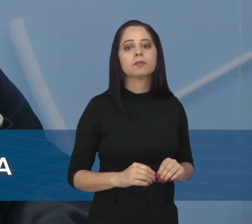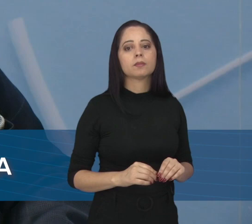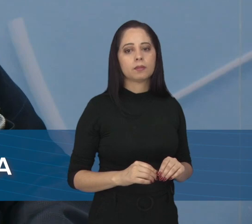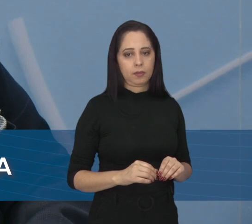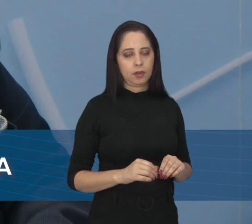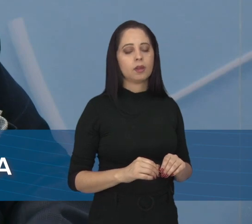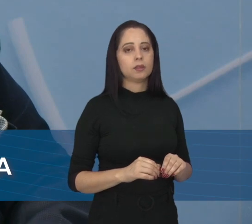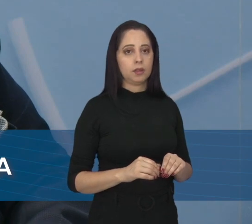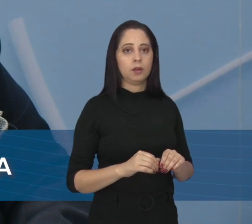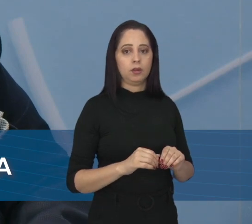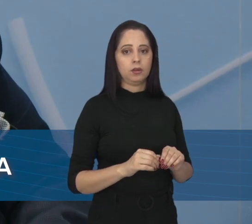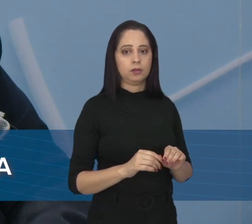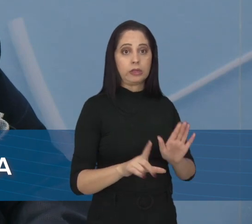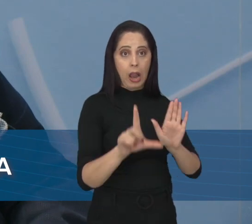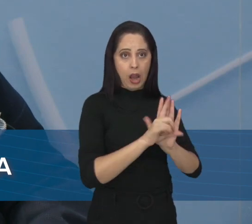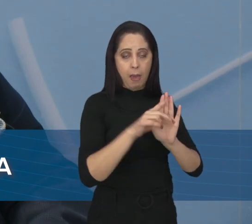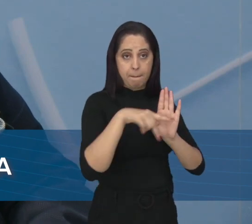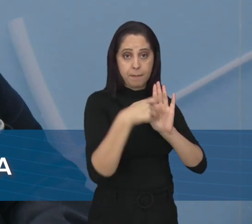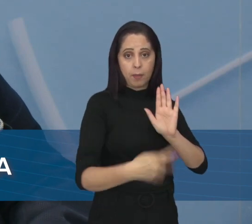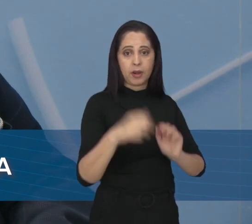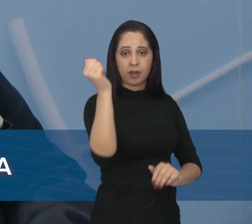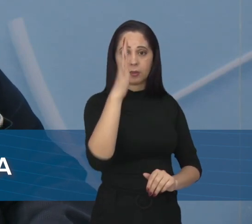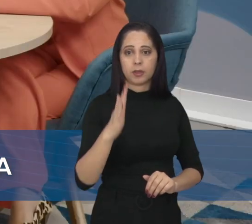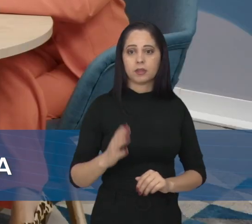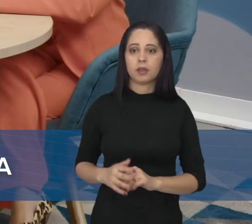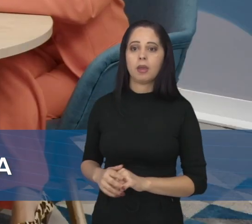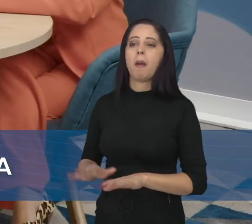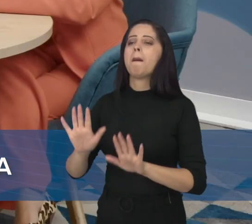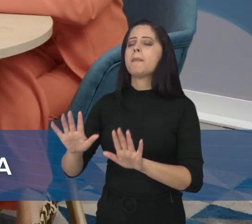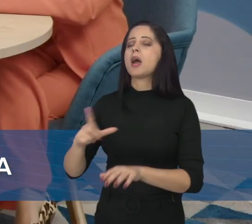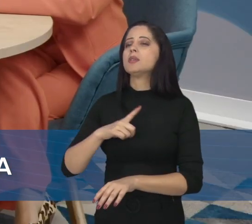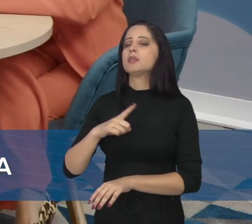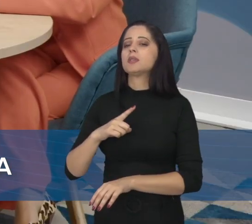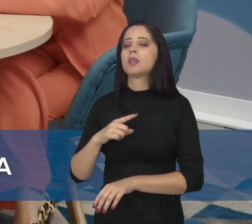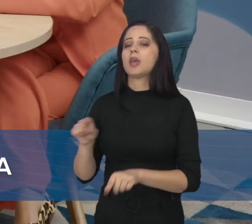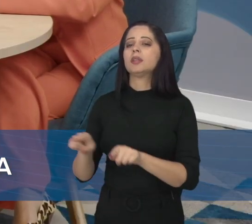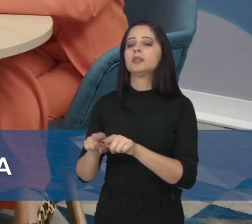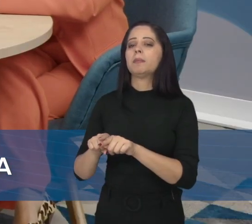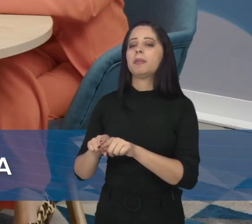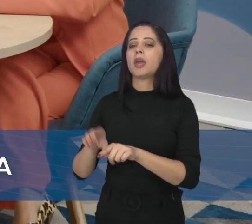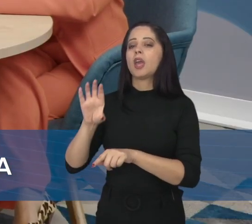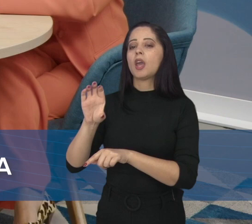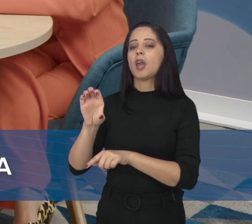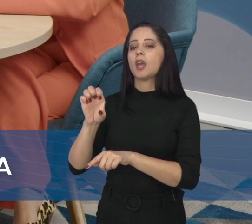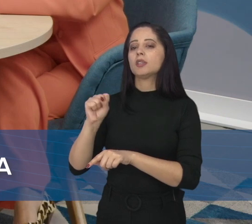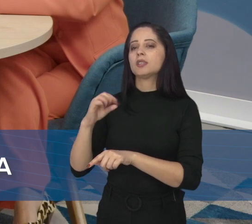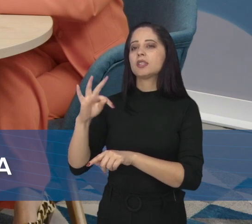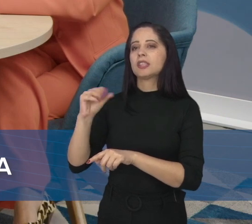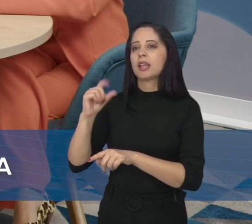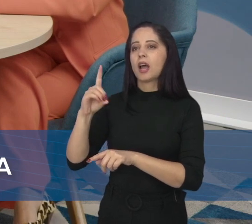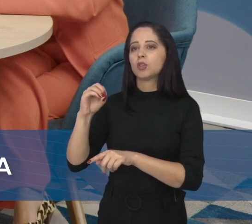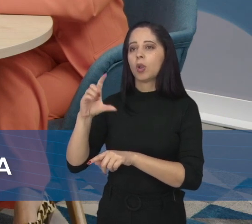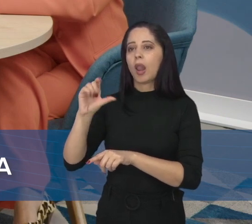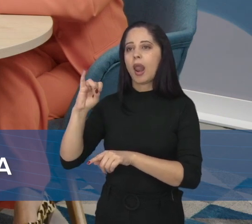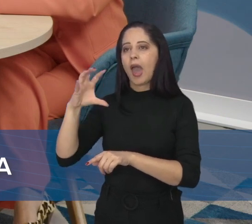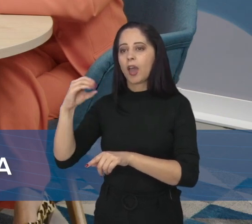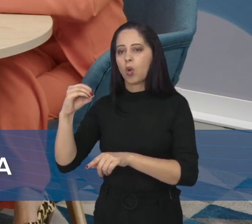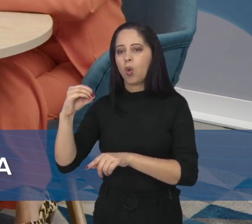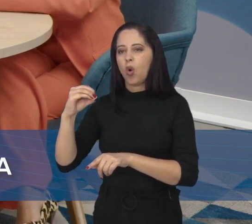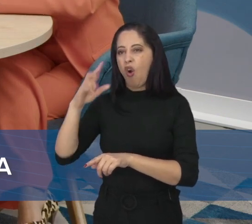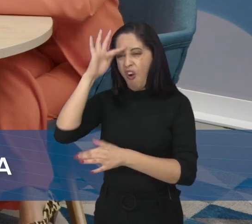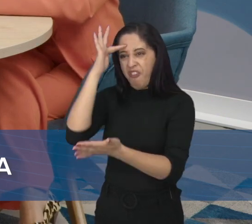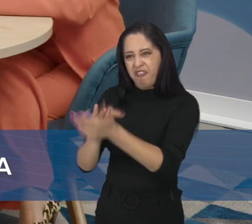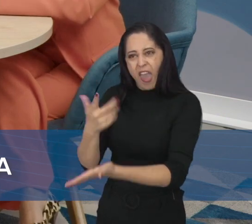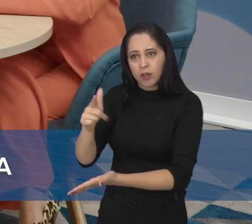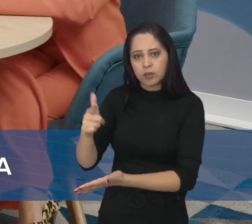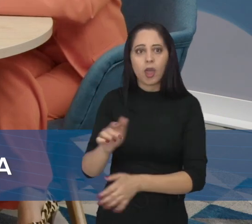no arcabouço legislativo nacional. Rafa, mas tem uma compreensão também que o Estado laico é um Estado sem fé? Não. É um Ele